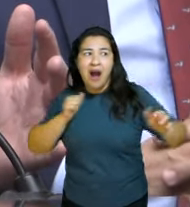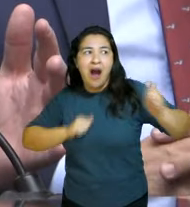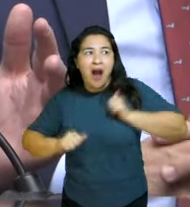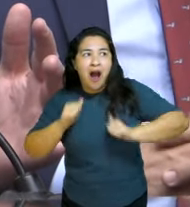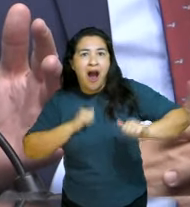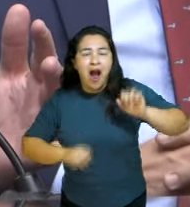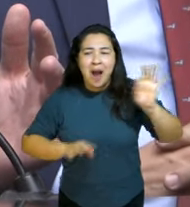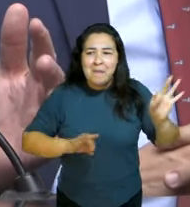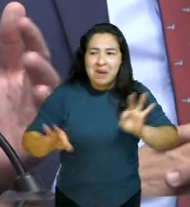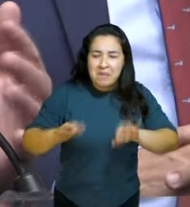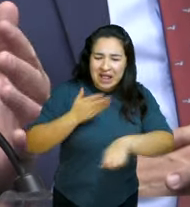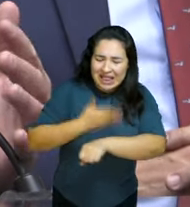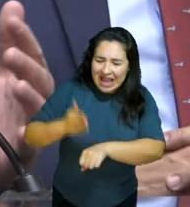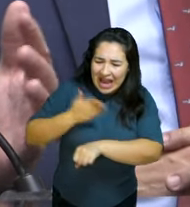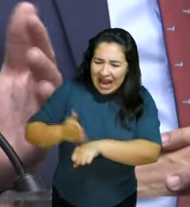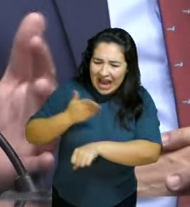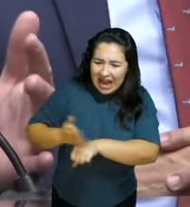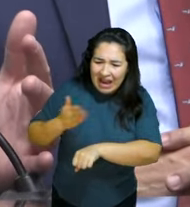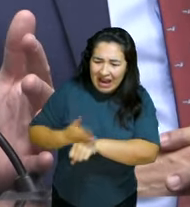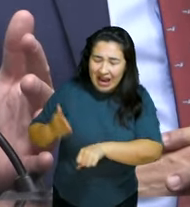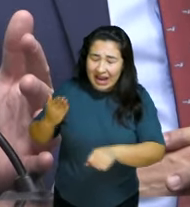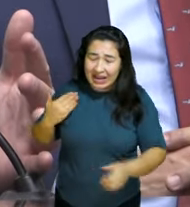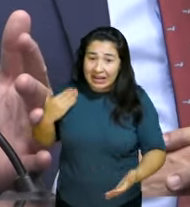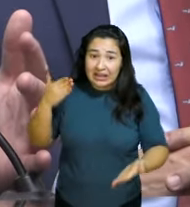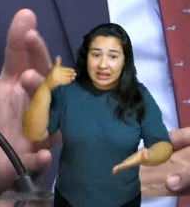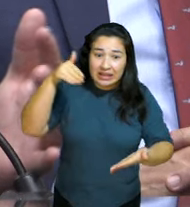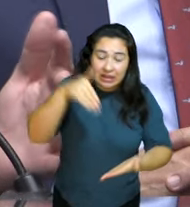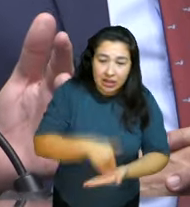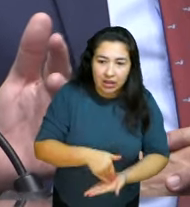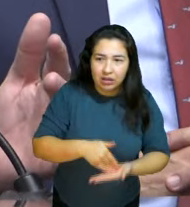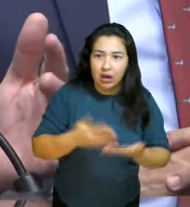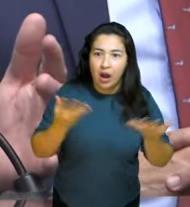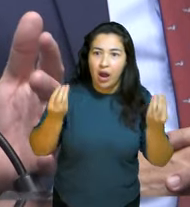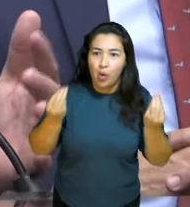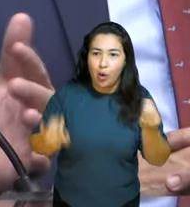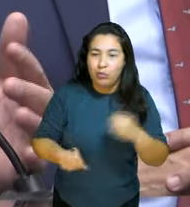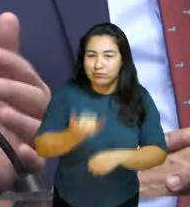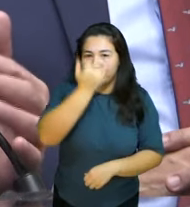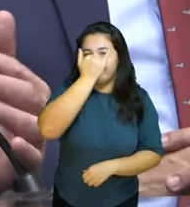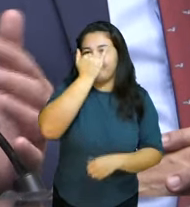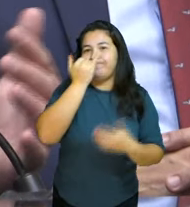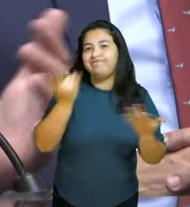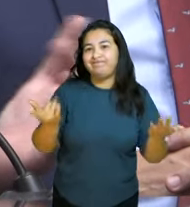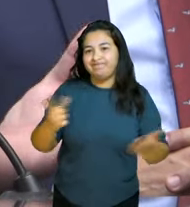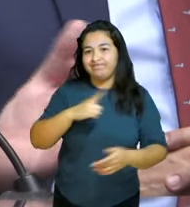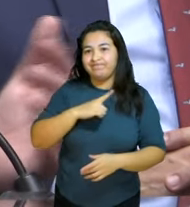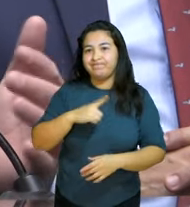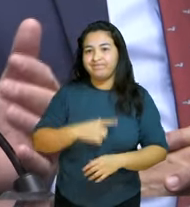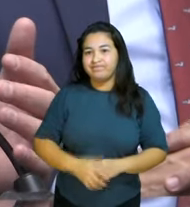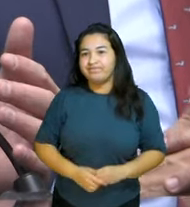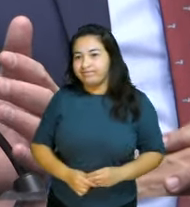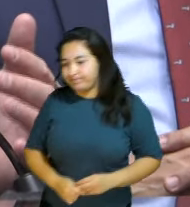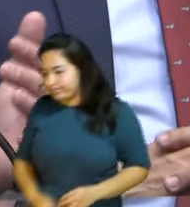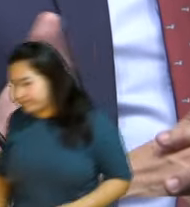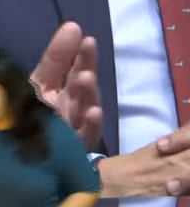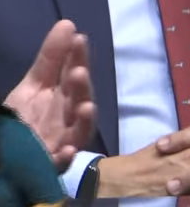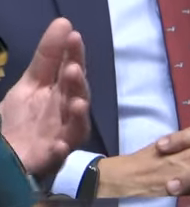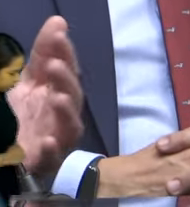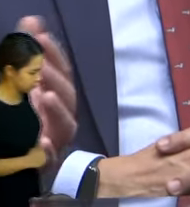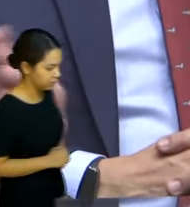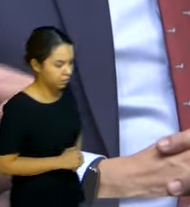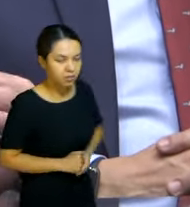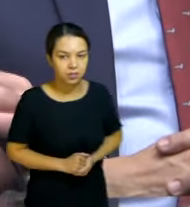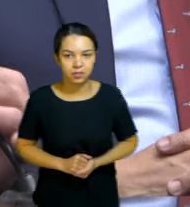prepararam para chegar naquele momento, ter que retornar às suas casas sem participar. Porque por trás de tudo isso tem uma série de